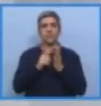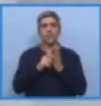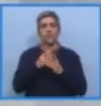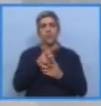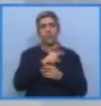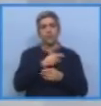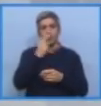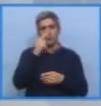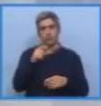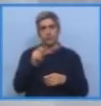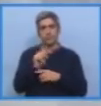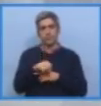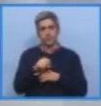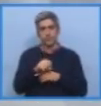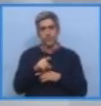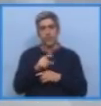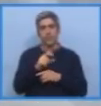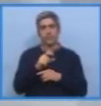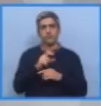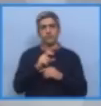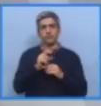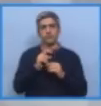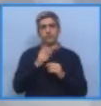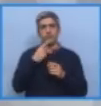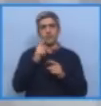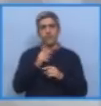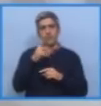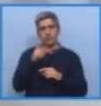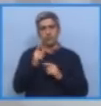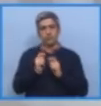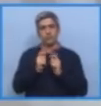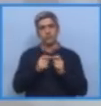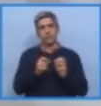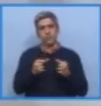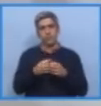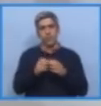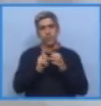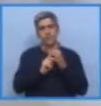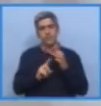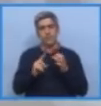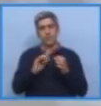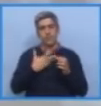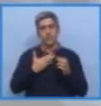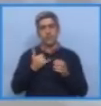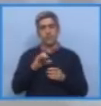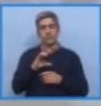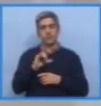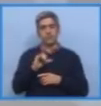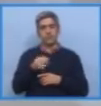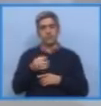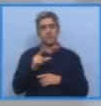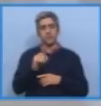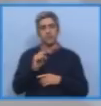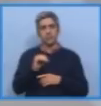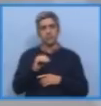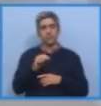outro. Sim, e que é a missão confiada pelo ressuscitado. Exatamente. Em primeiro lugar, é esta comunidade dos discípulos, quase é a versão quase